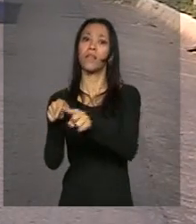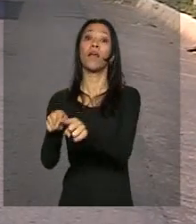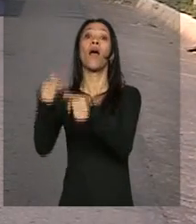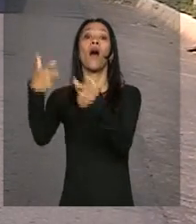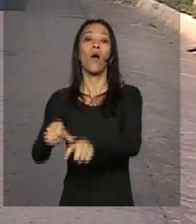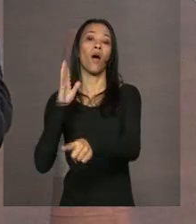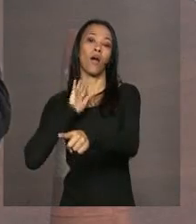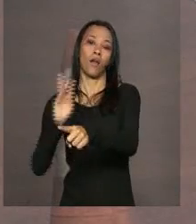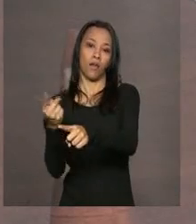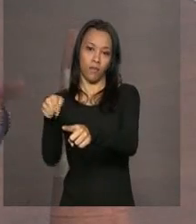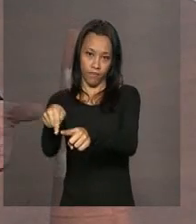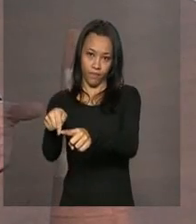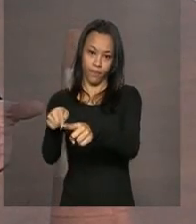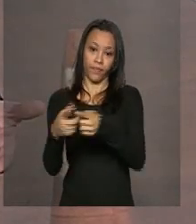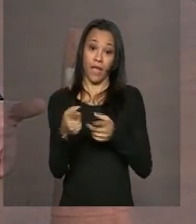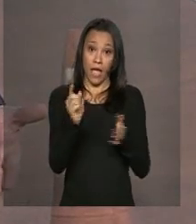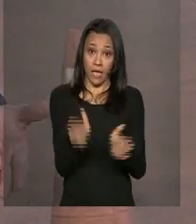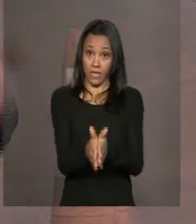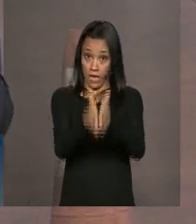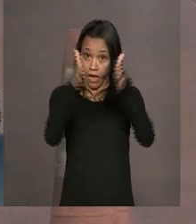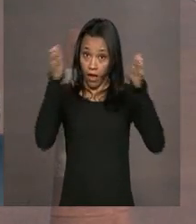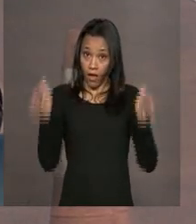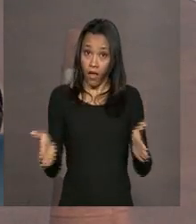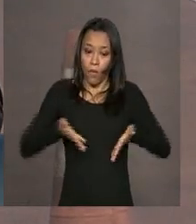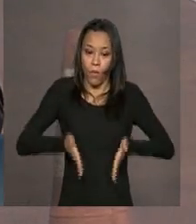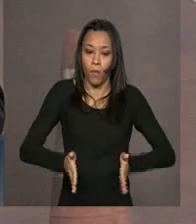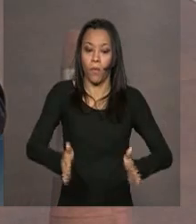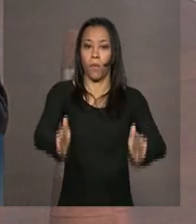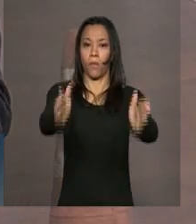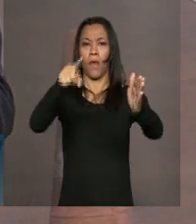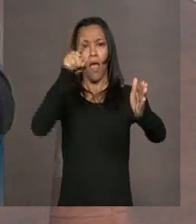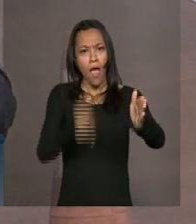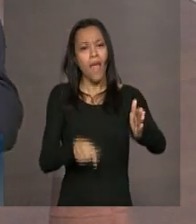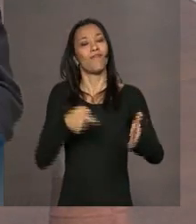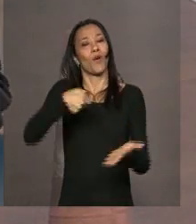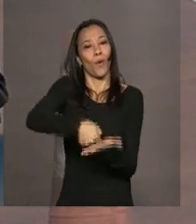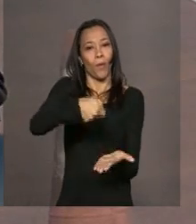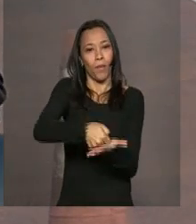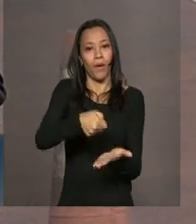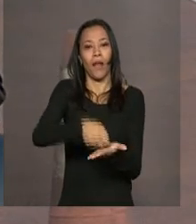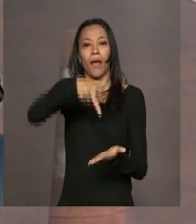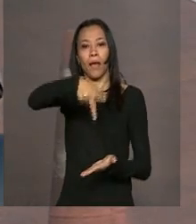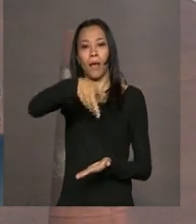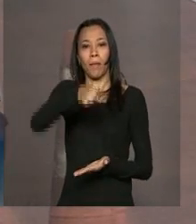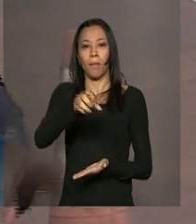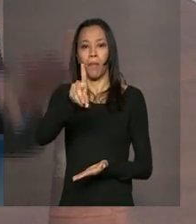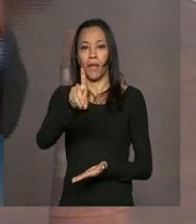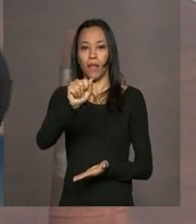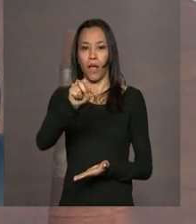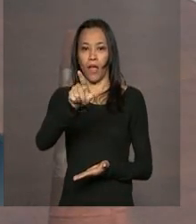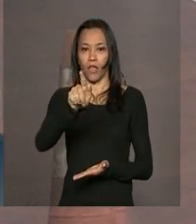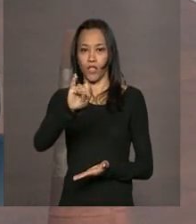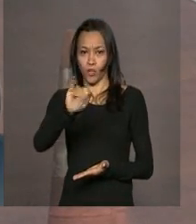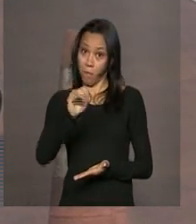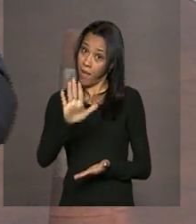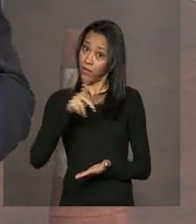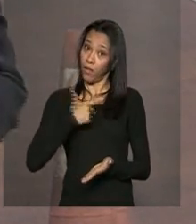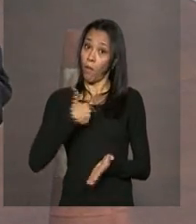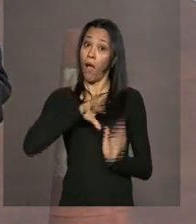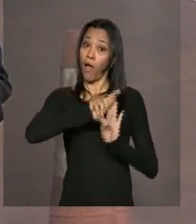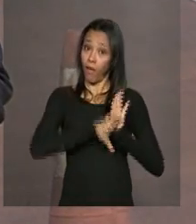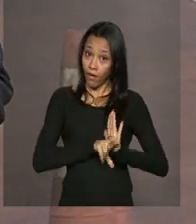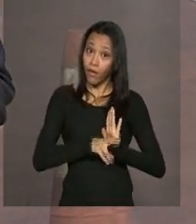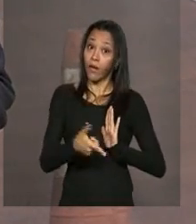Minas Gerais. A duplicação também é uma condição para ser cobrado pedágio dos motoristas. Mas tem uma regra para